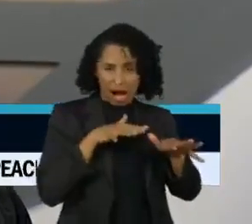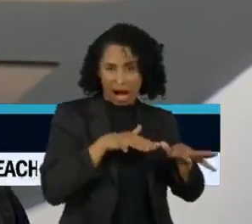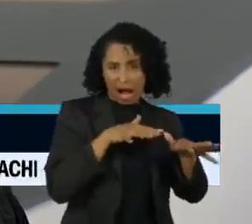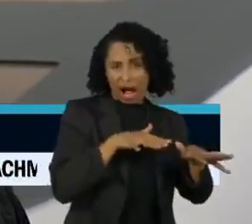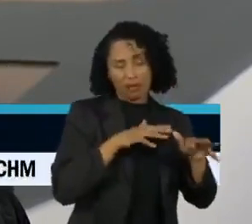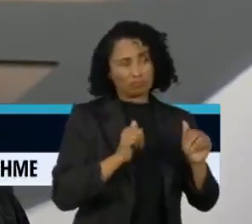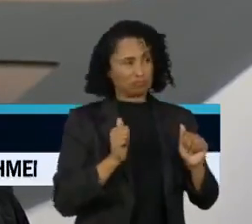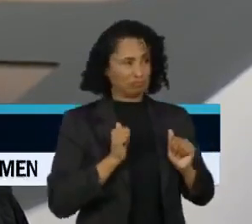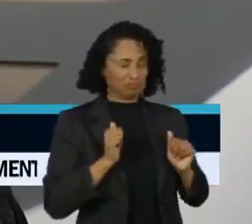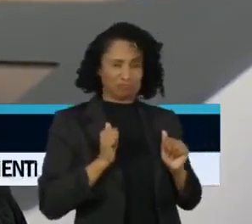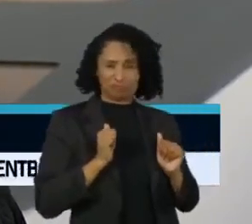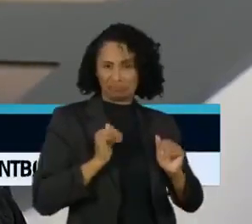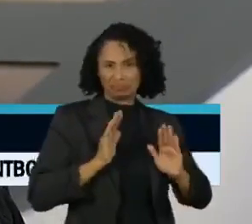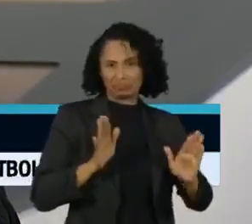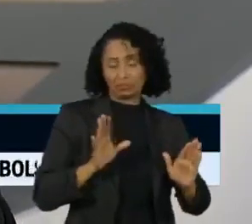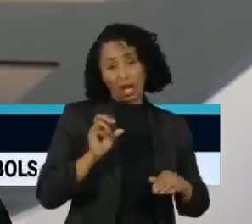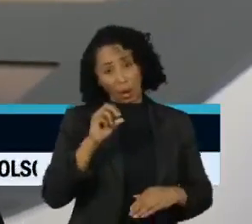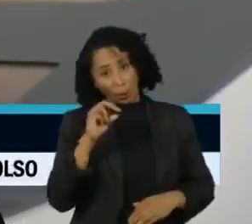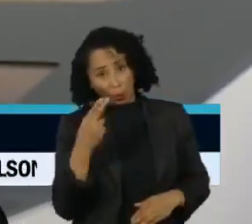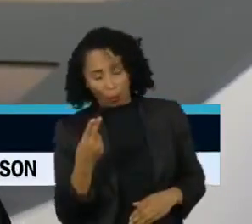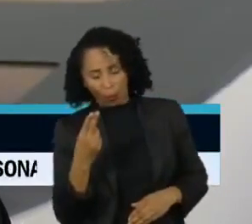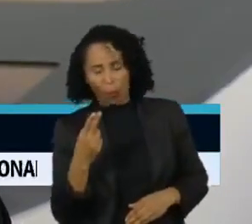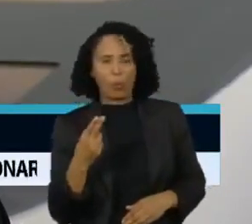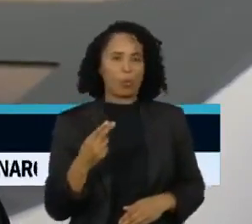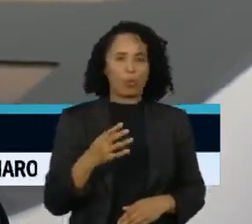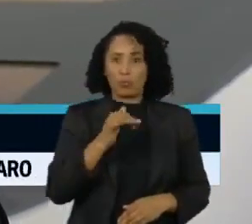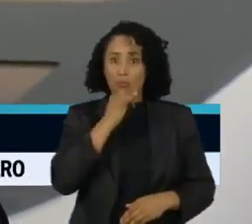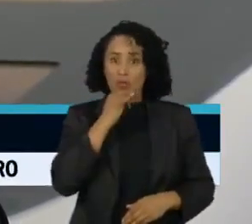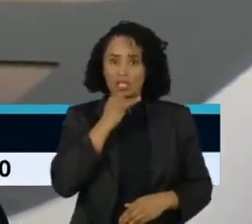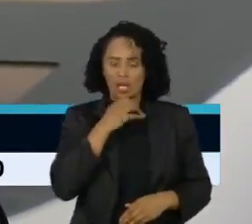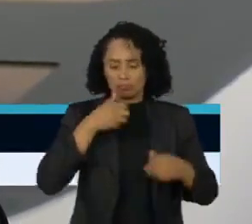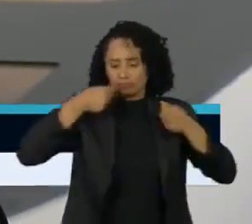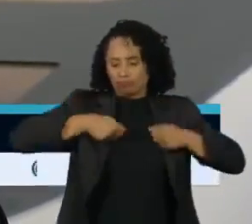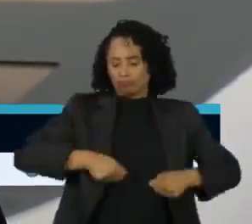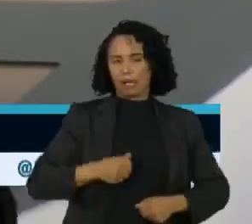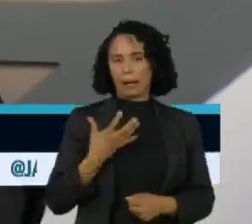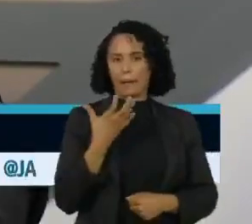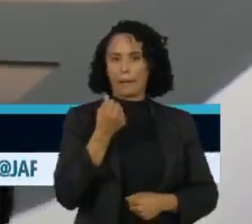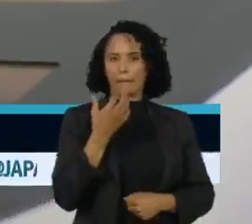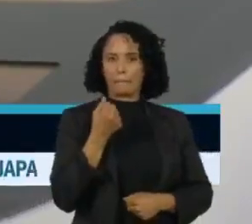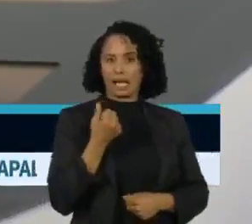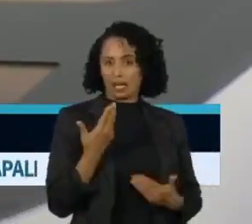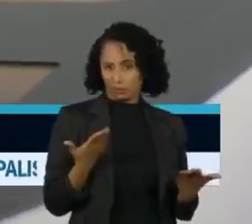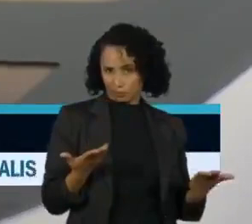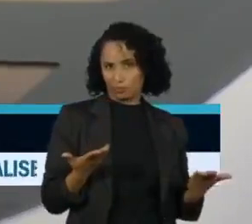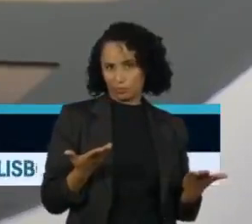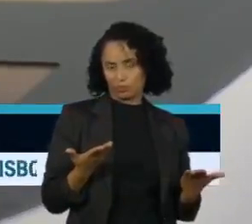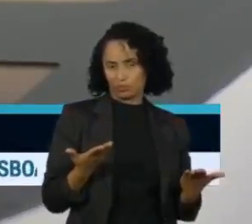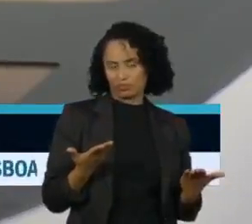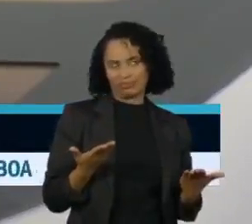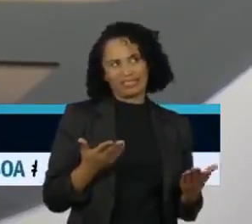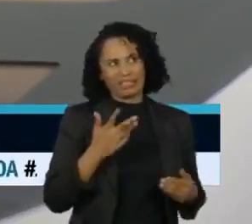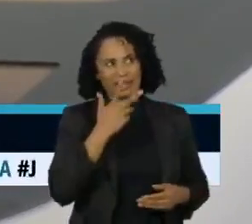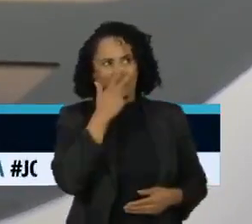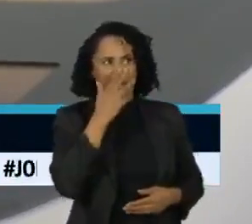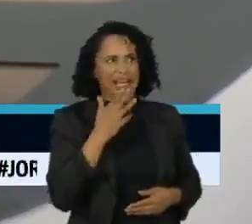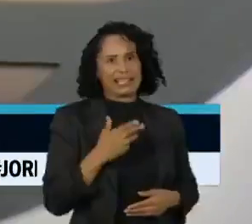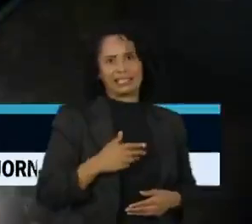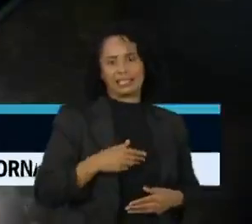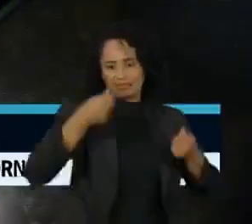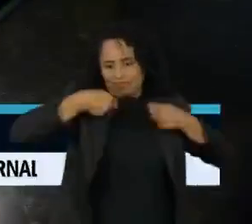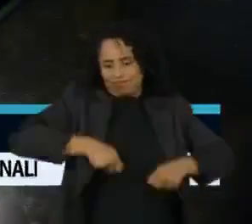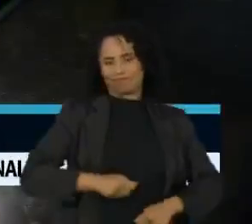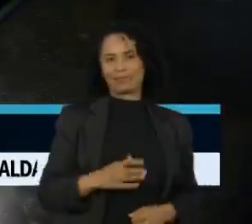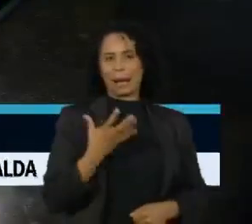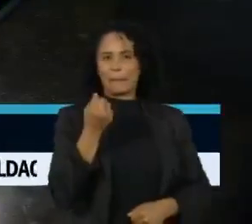materializada na ideia da camisa branca, da cor branca, é uma neutralidade, é difícil falar que há neutralidade em